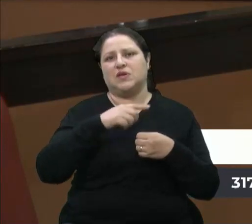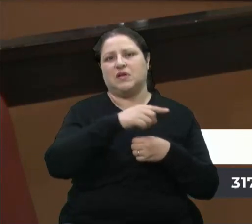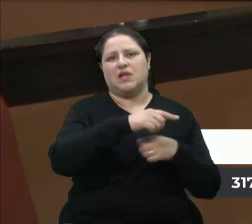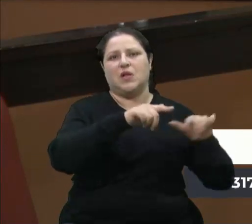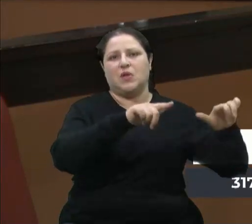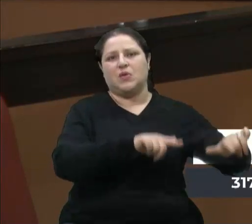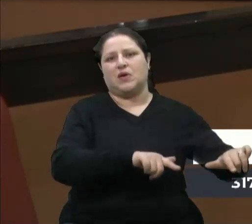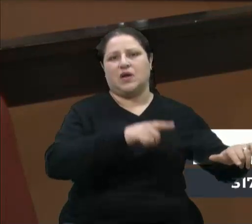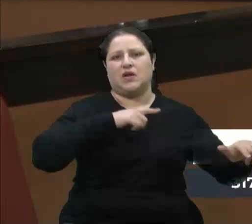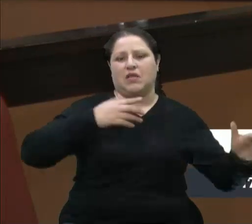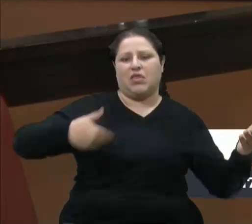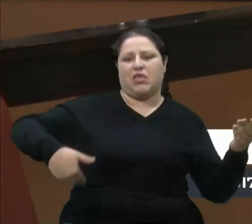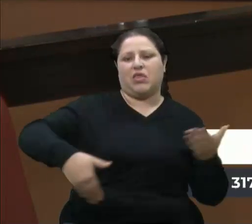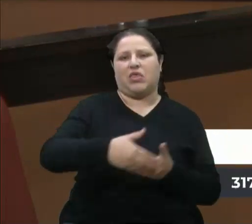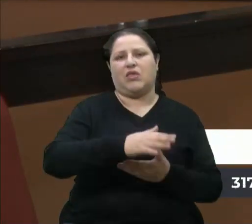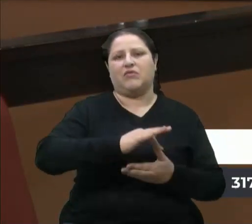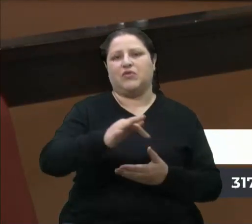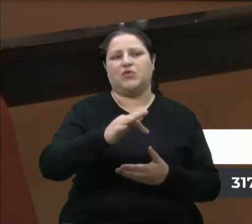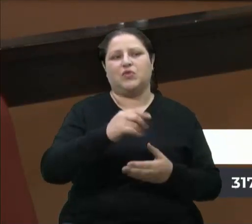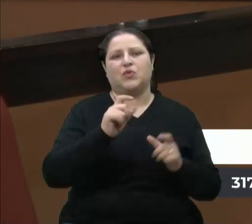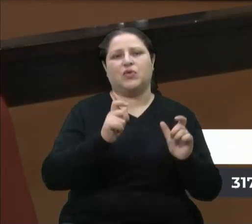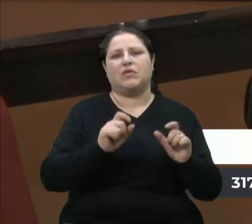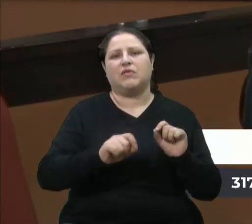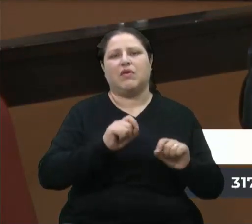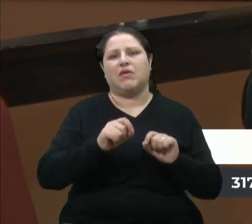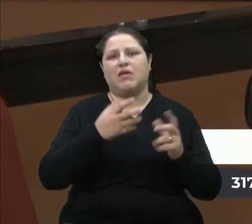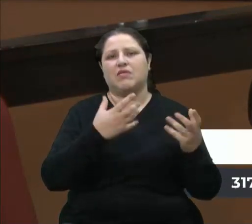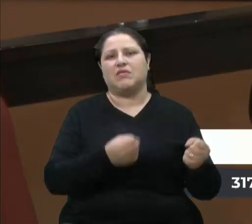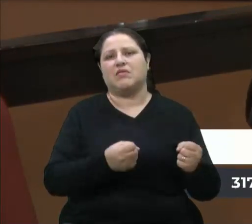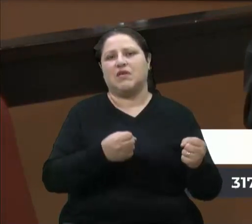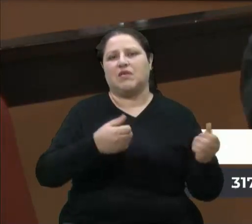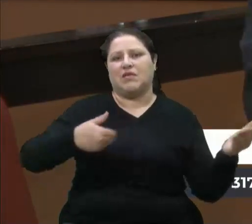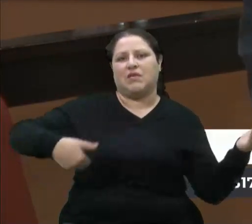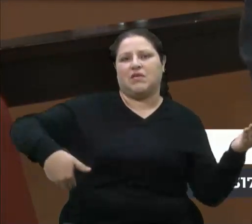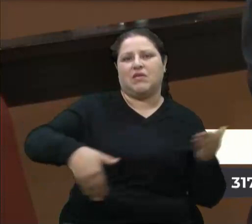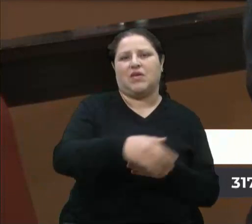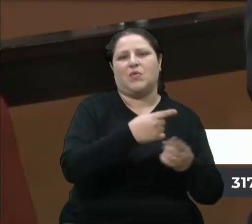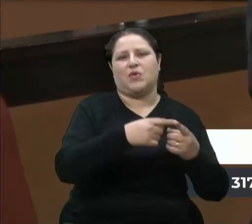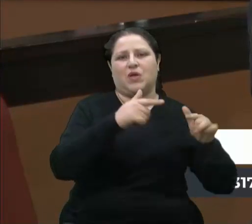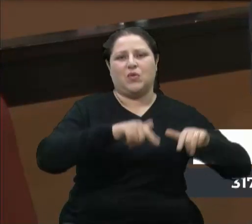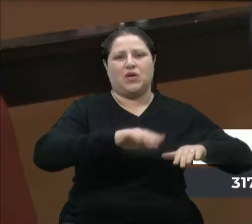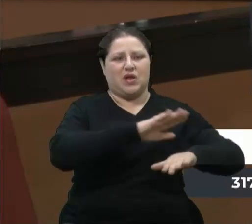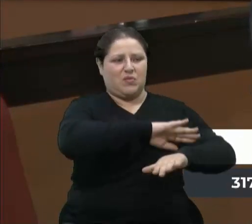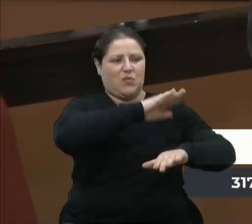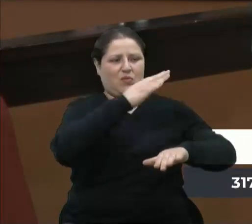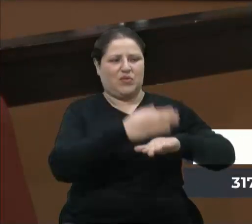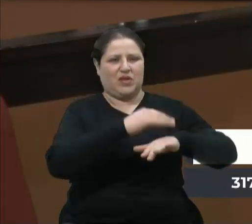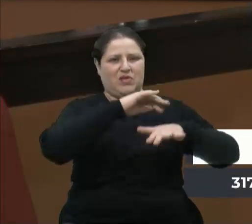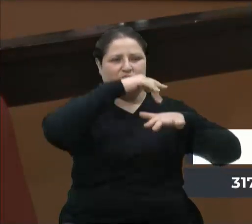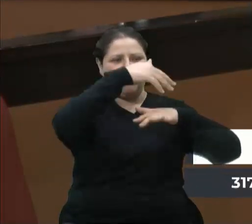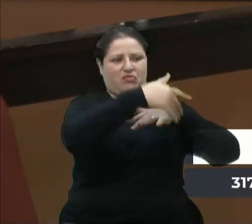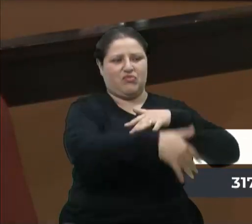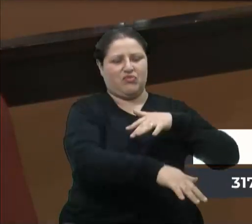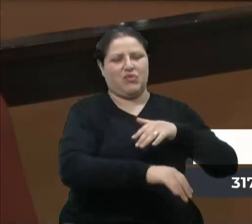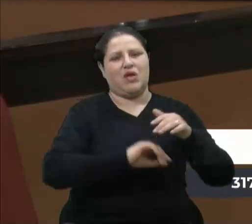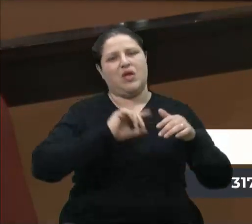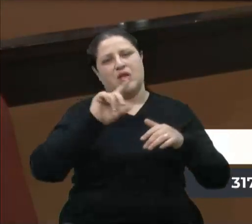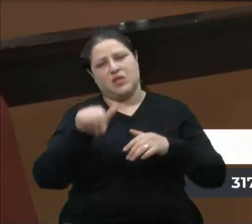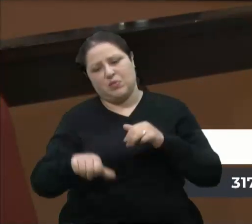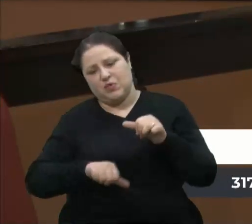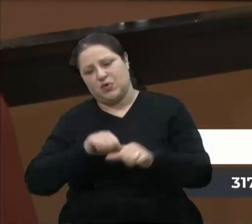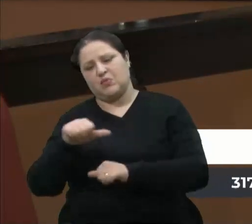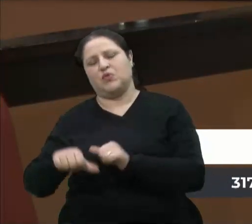ia fazer permuta com quem? Com aquela área, aquele precipício lá. Após isso, vem o governo Adiló e